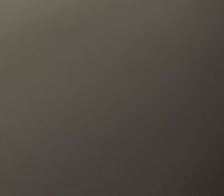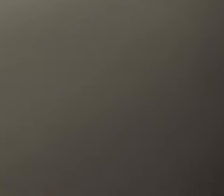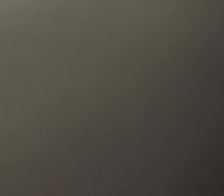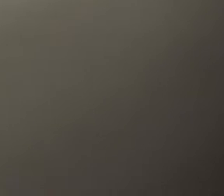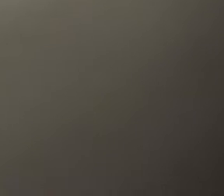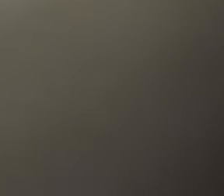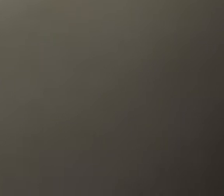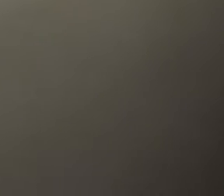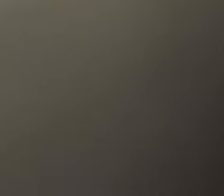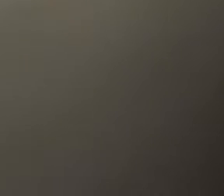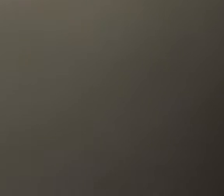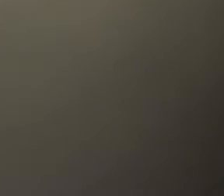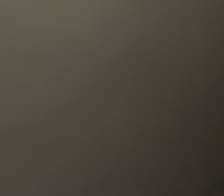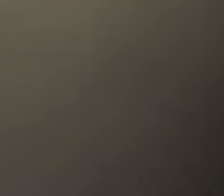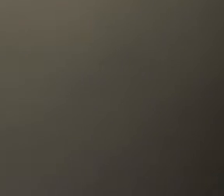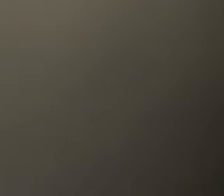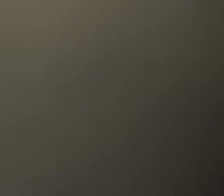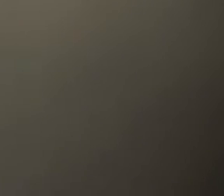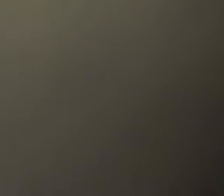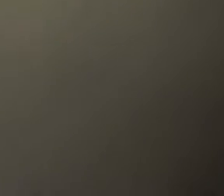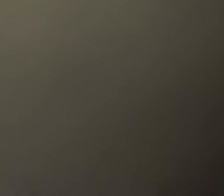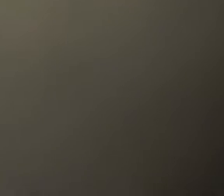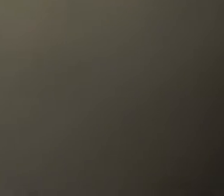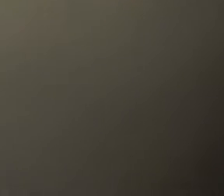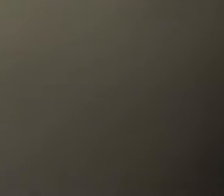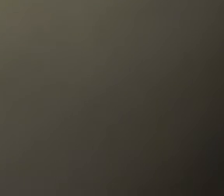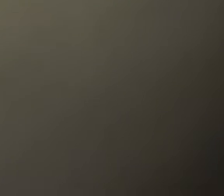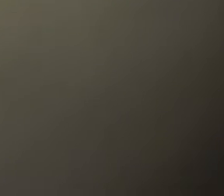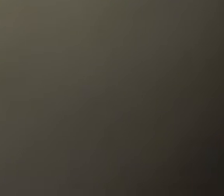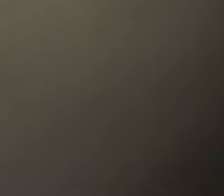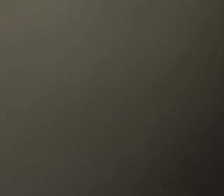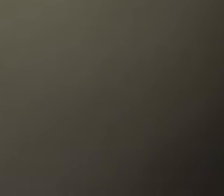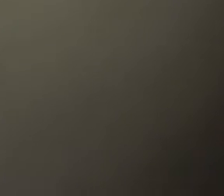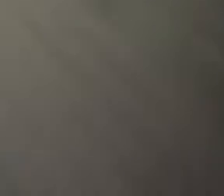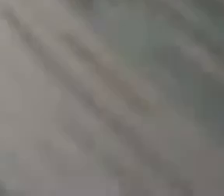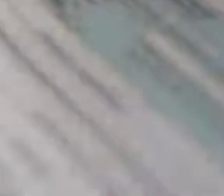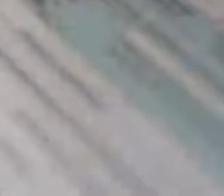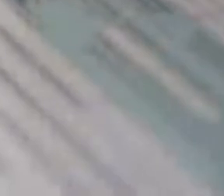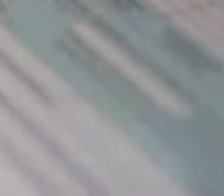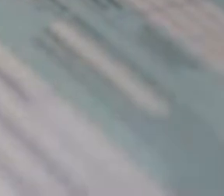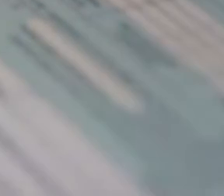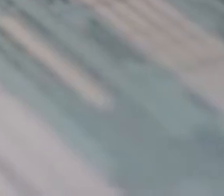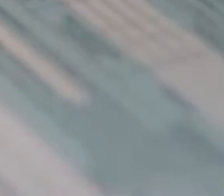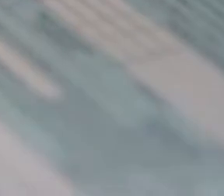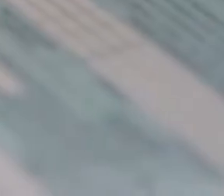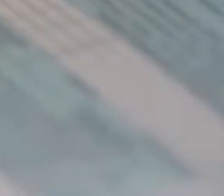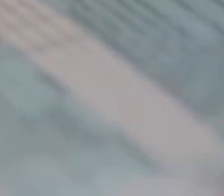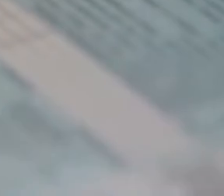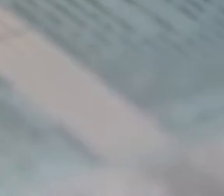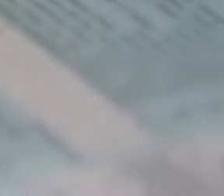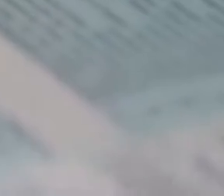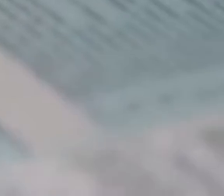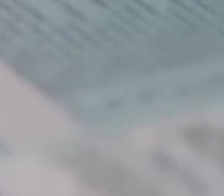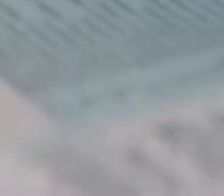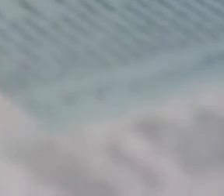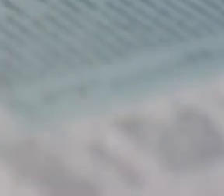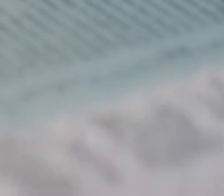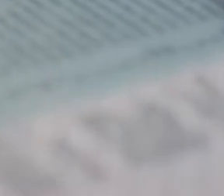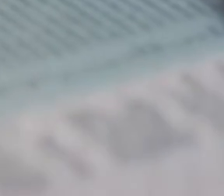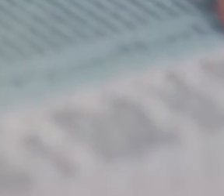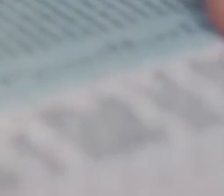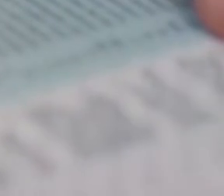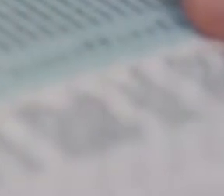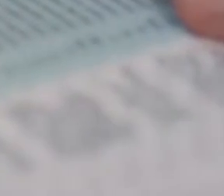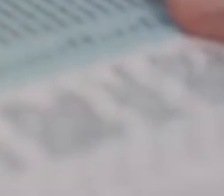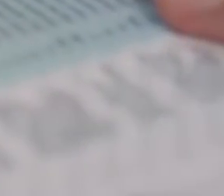também é muito simples, né? O próprio programa da Receita Federal facilita muito isso, mas fica essa dica aqui que às vezes as pessoas